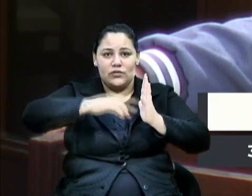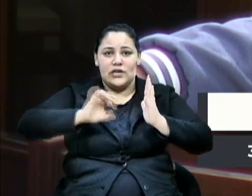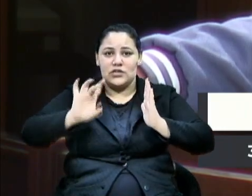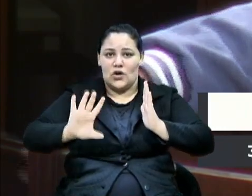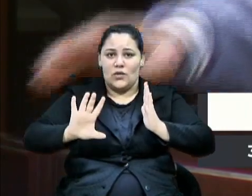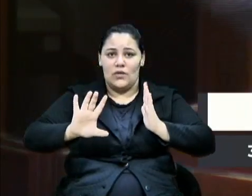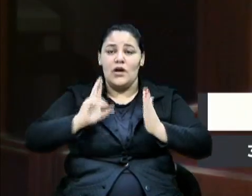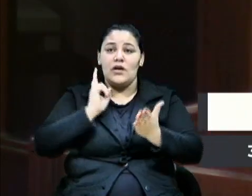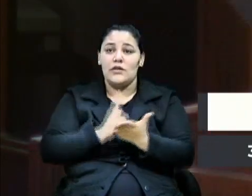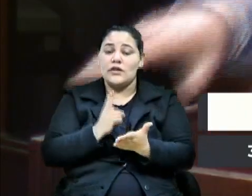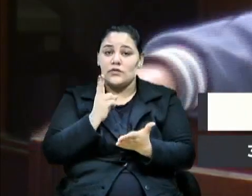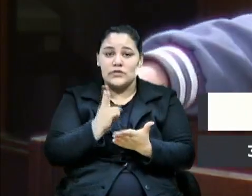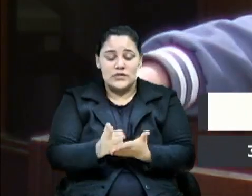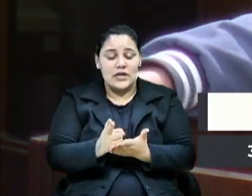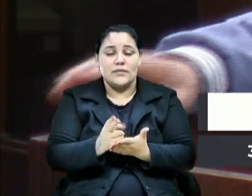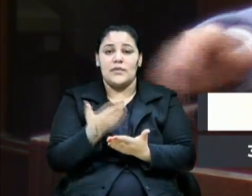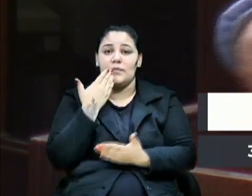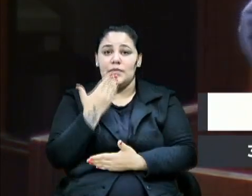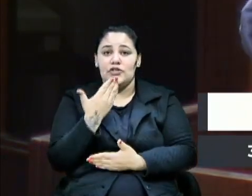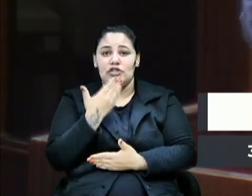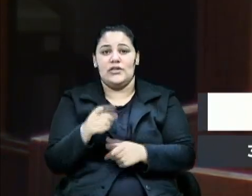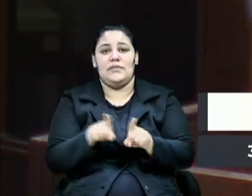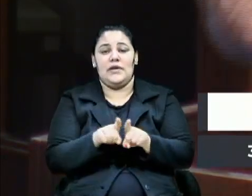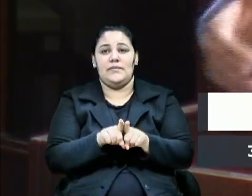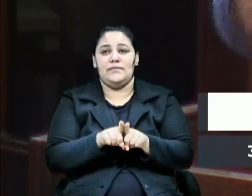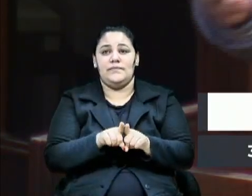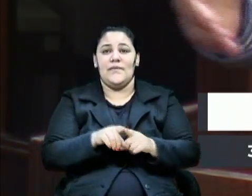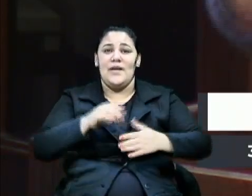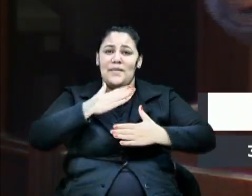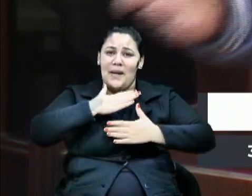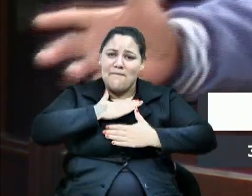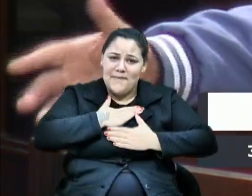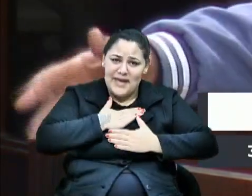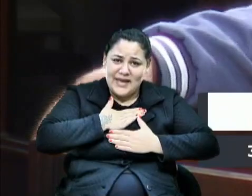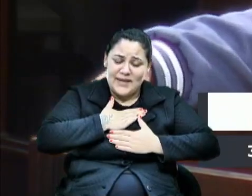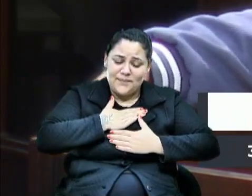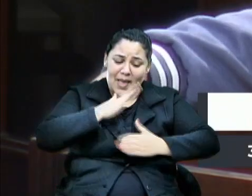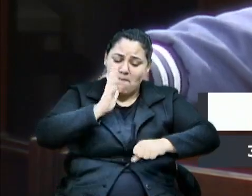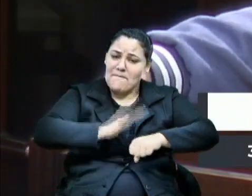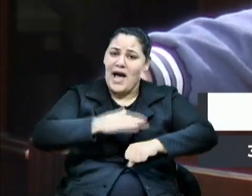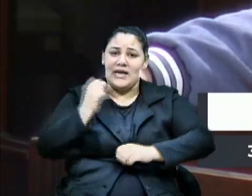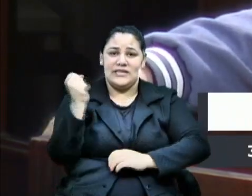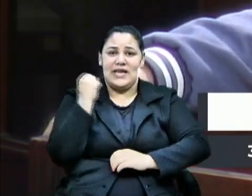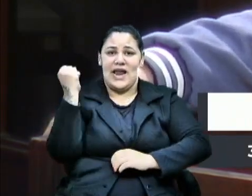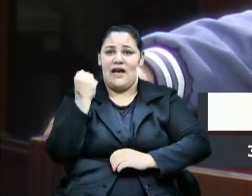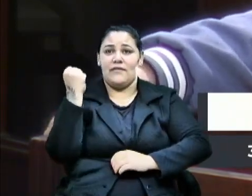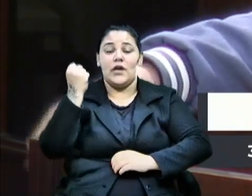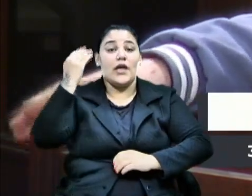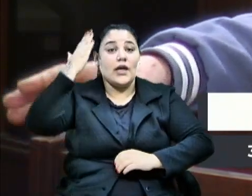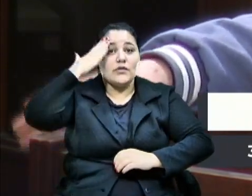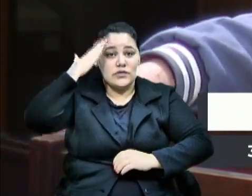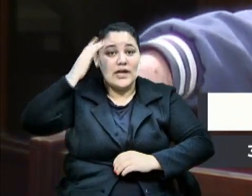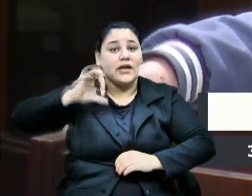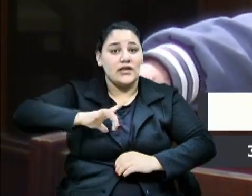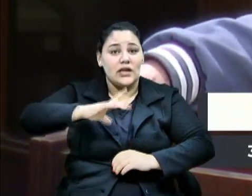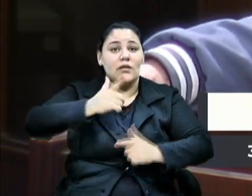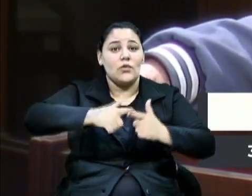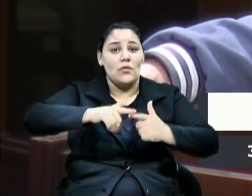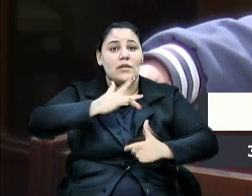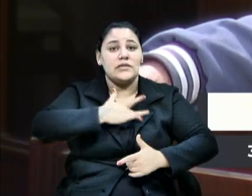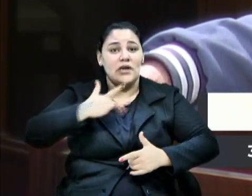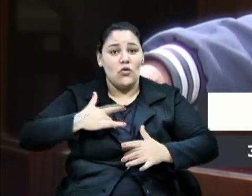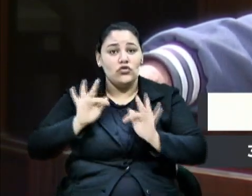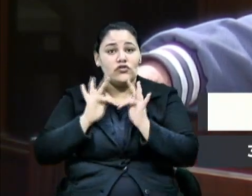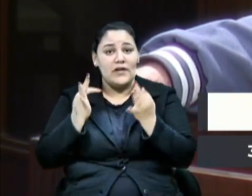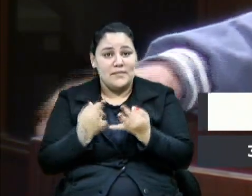que eu sempre pelei. Tem essa situação ali, para mim, a mais gravíssima. Claro que tem problemas de saúde, familiares, que a gente aponta aqui todo